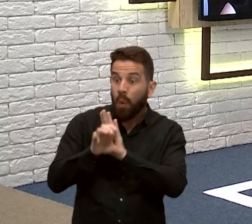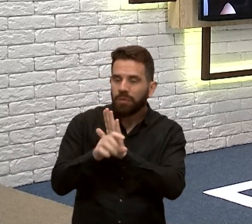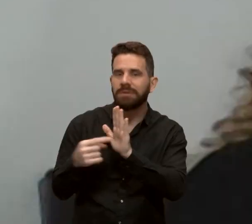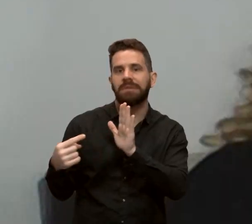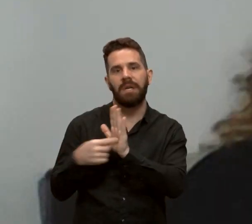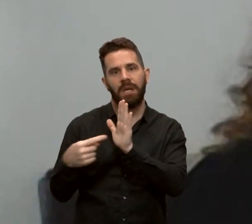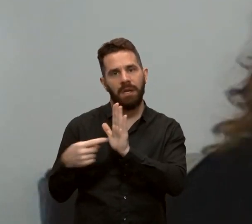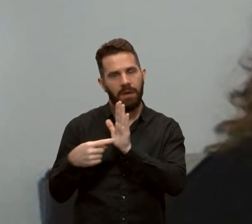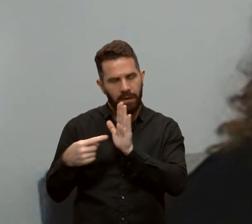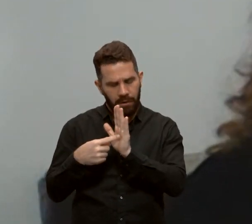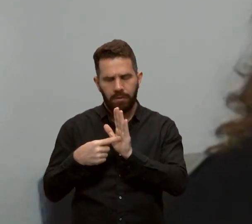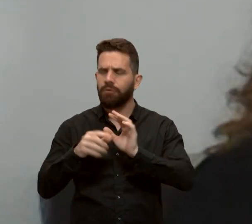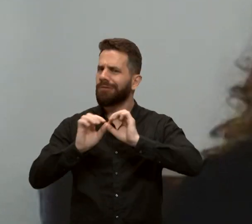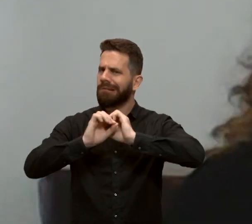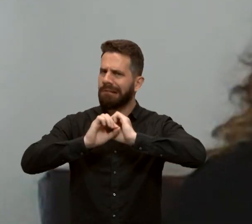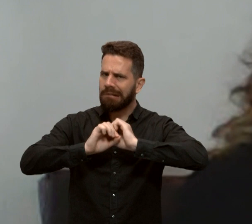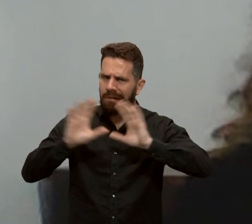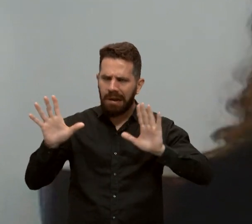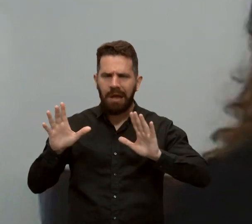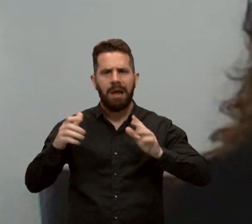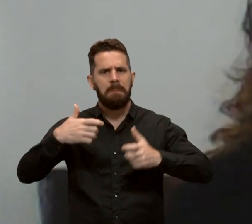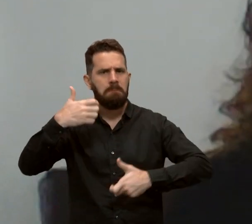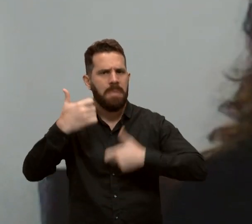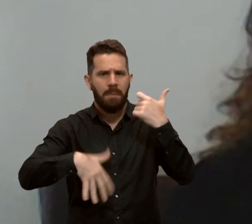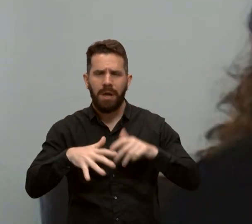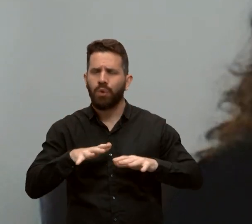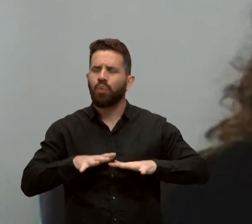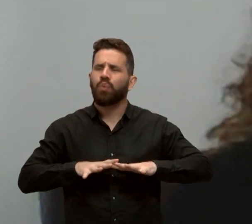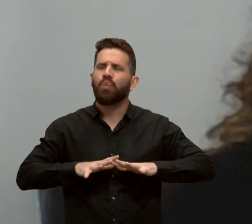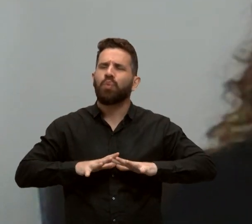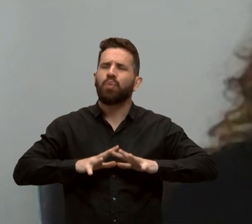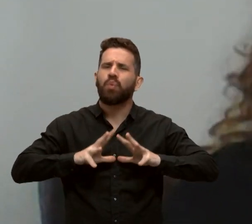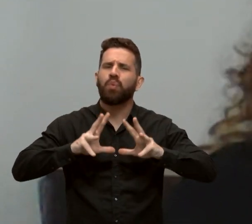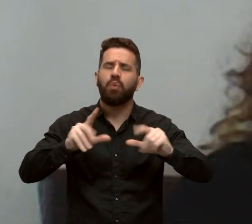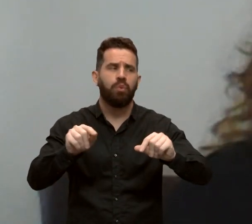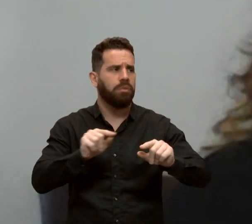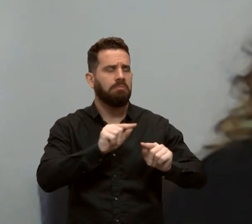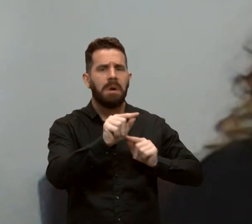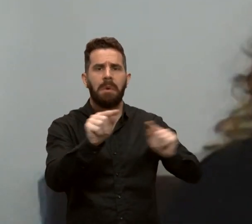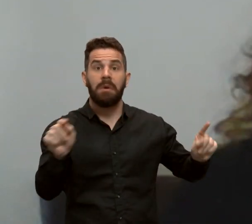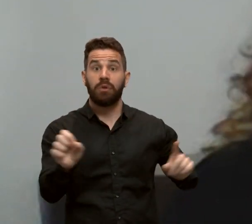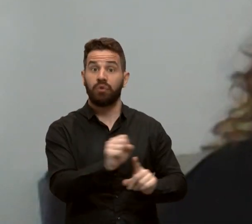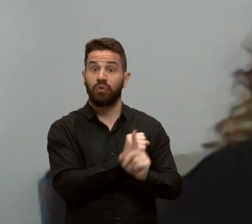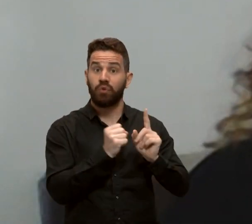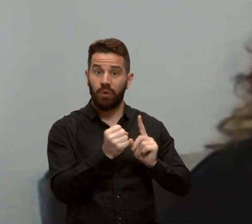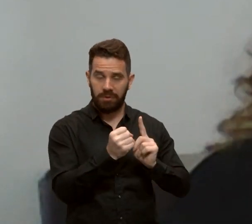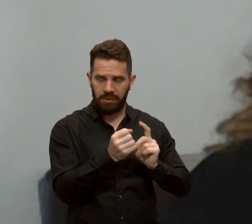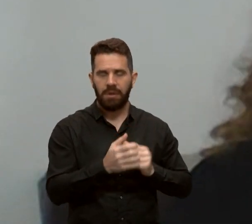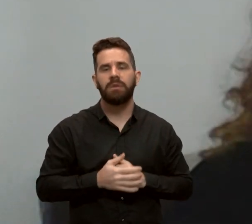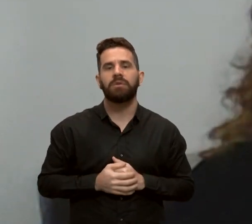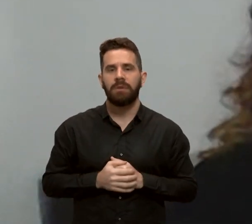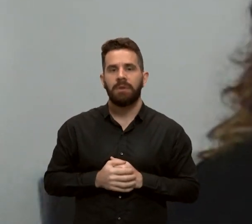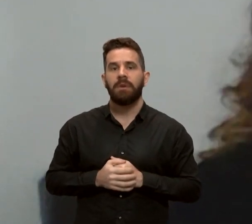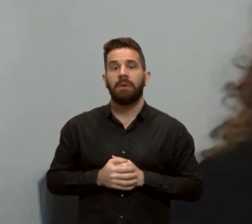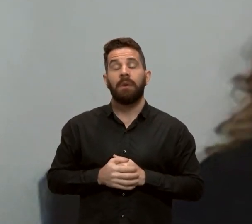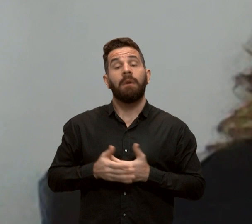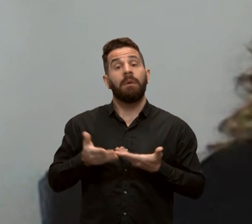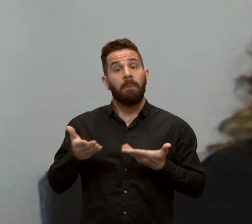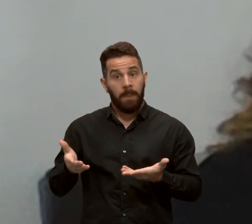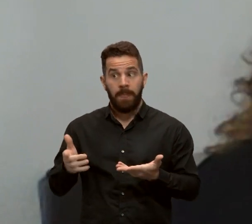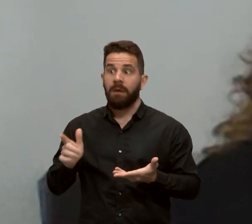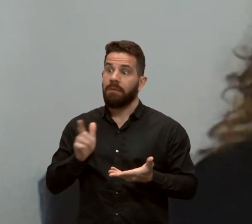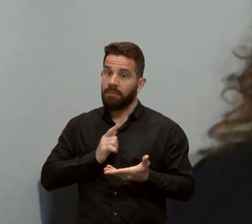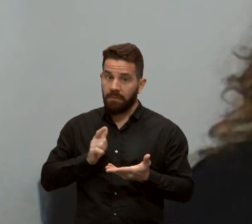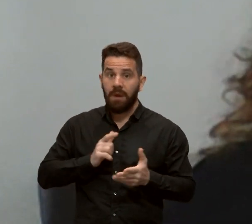tensionada em todos os ambientes, né, dessa sociedade. Então, nessa caravana nacional, uma caravana